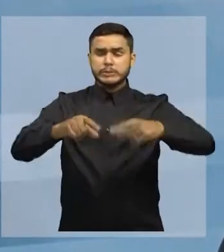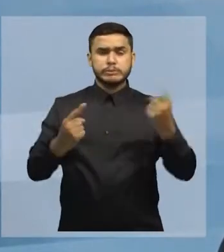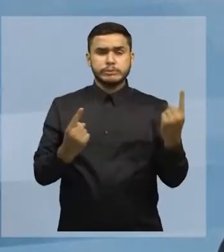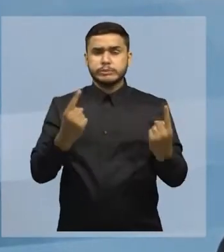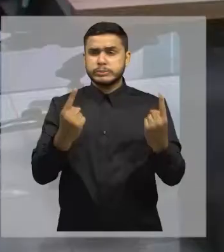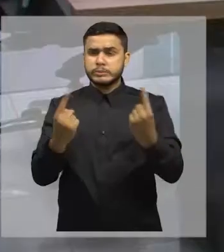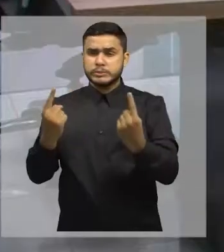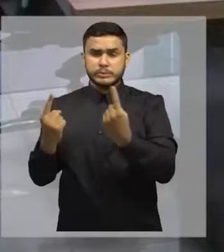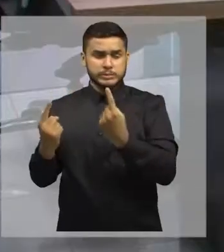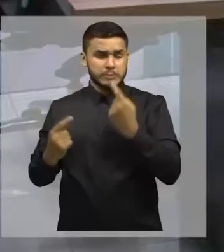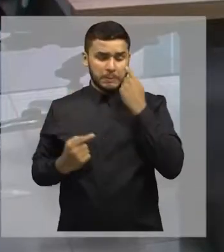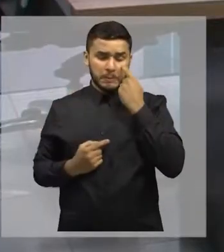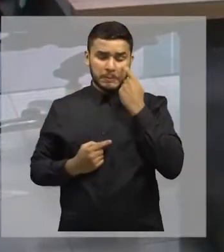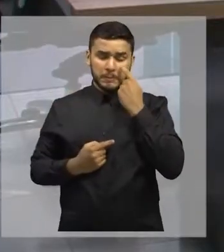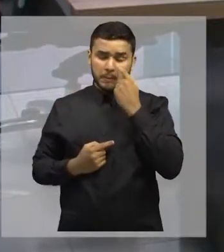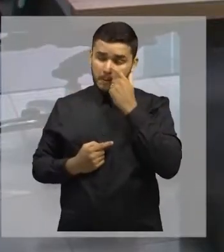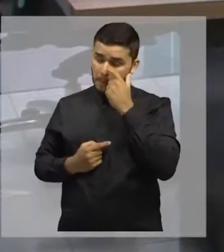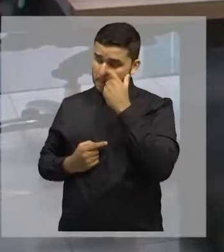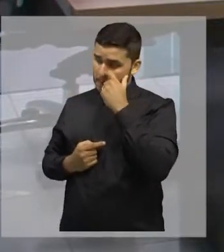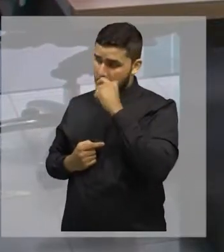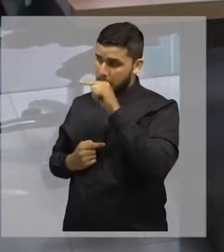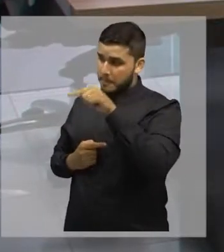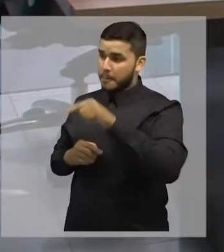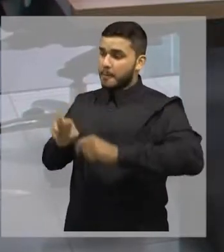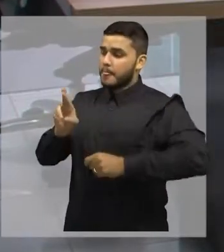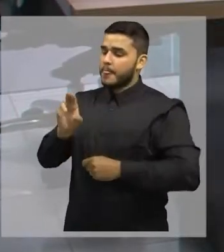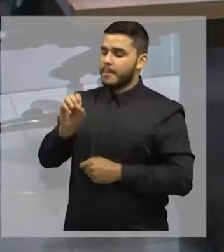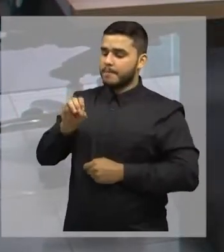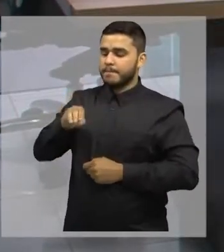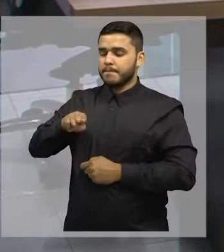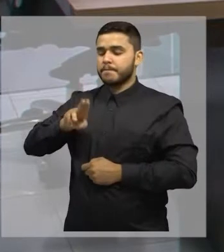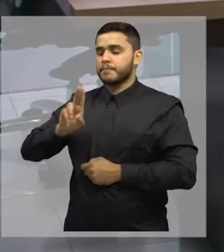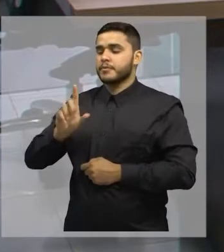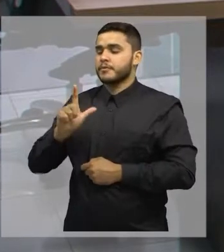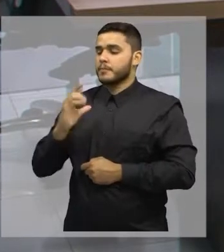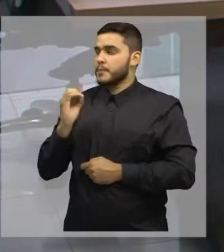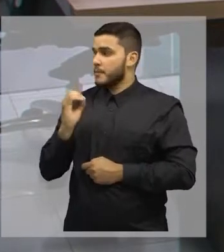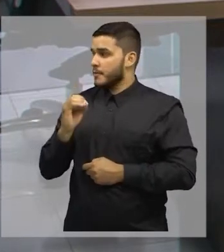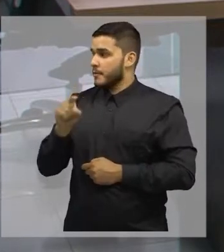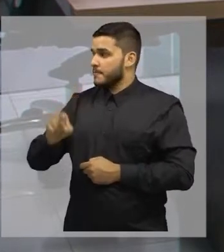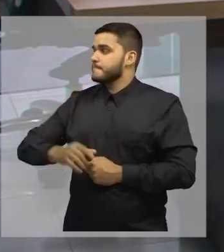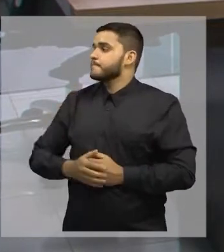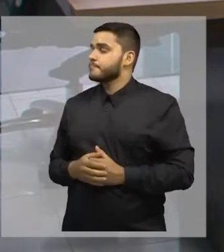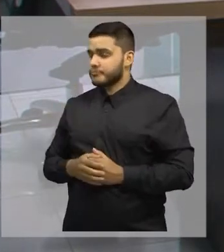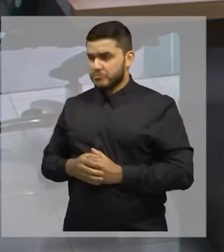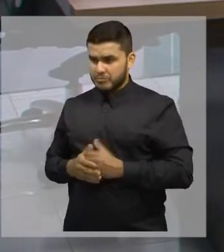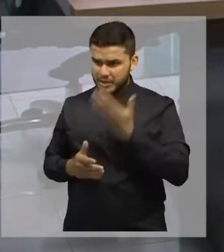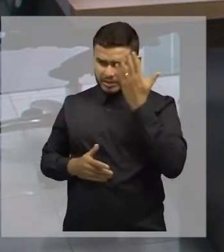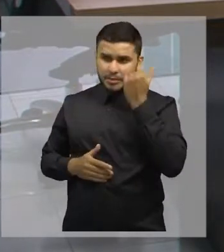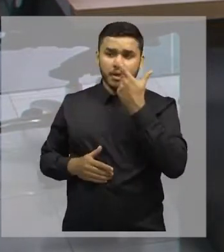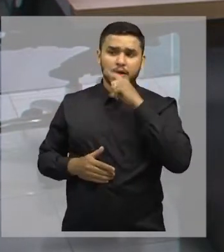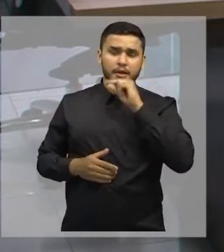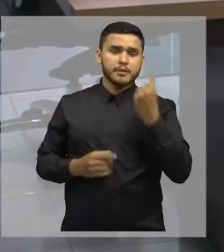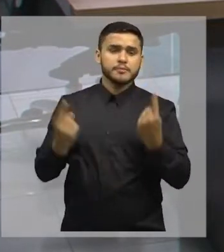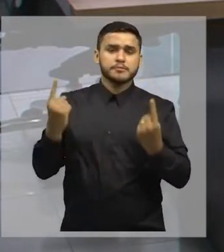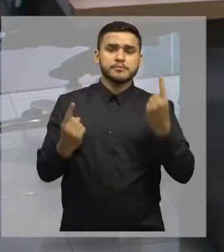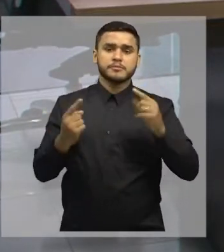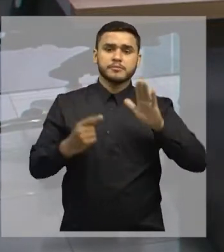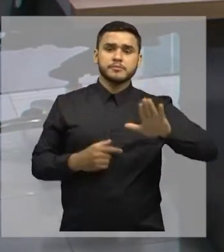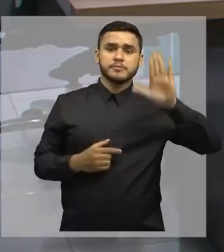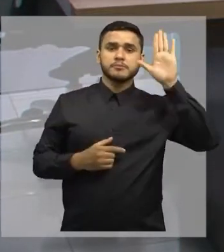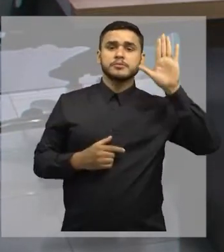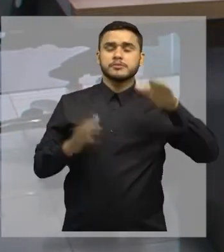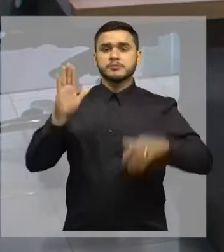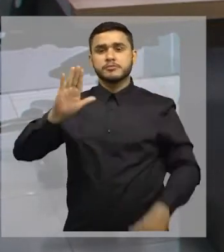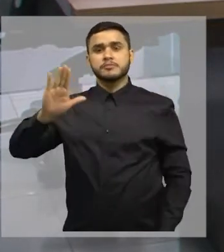professor Rômulo? Deixa eu dar aqui um cenário provável de candidatos, pelo menos. Não, eu entendi. É porque o que eu